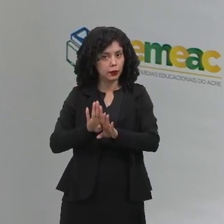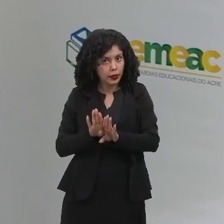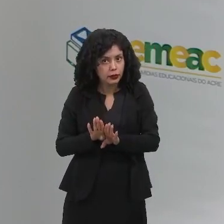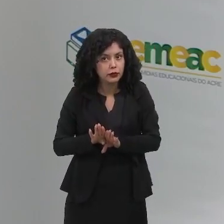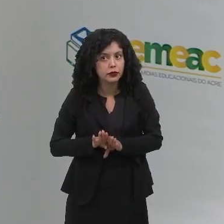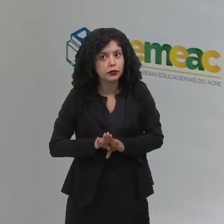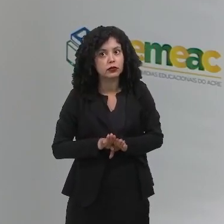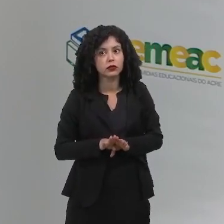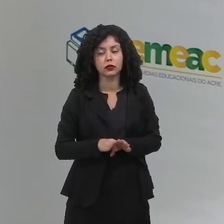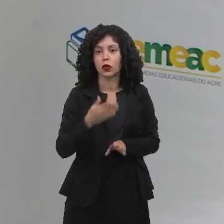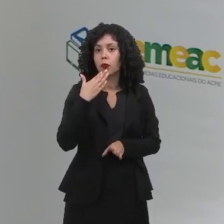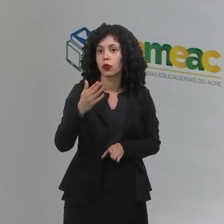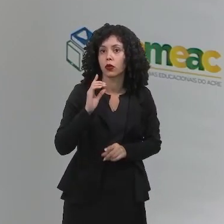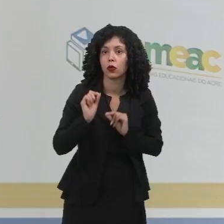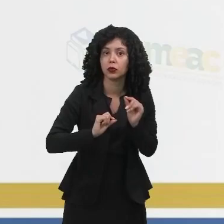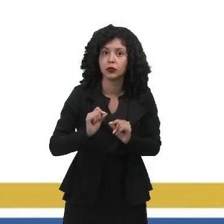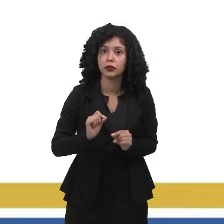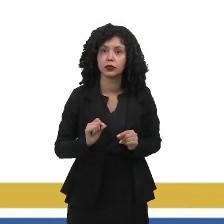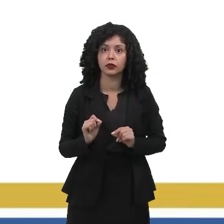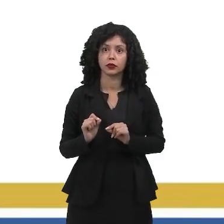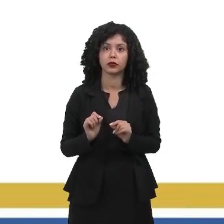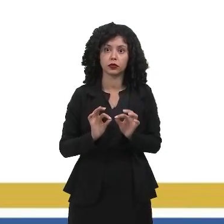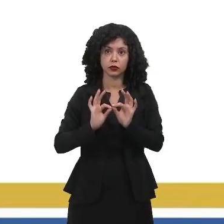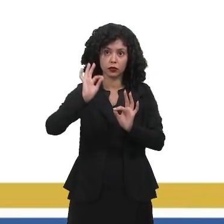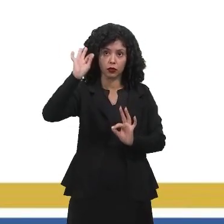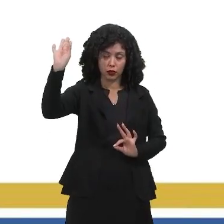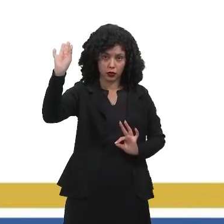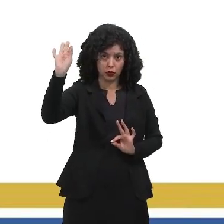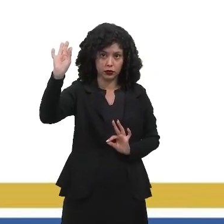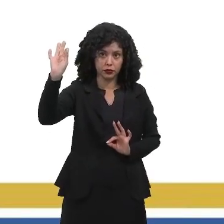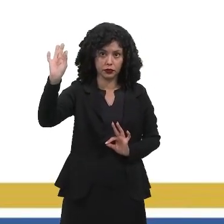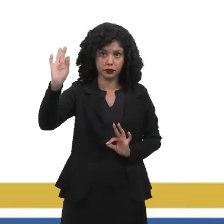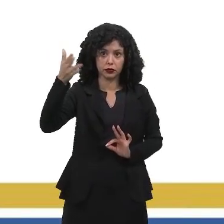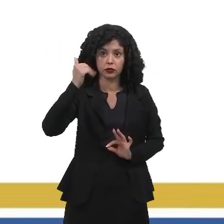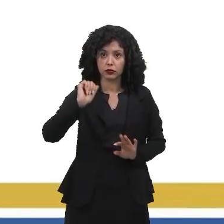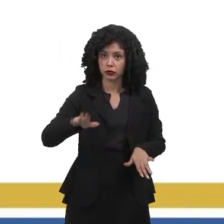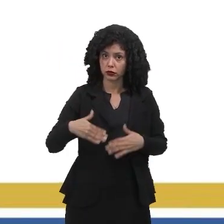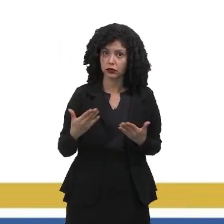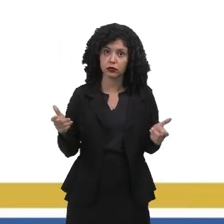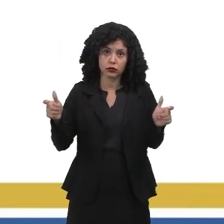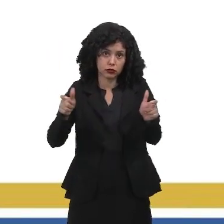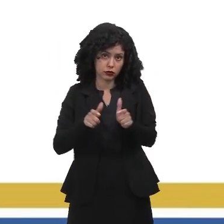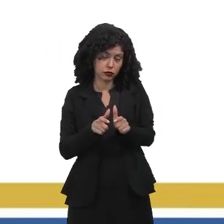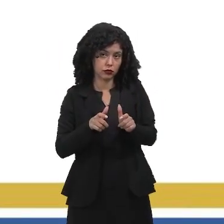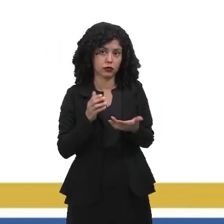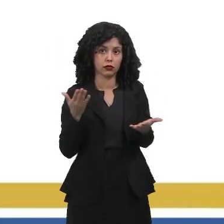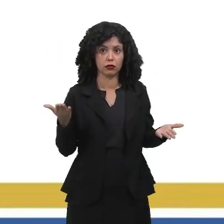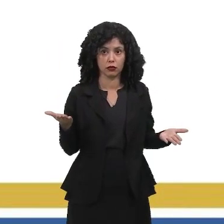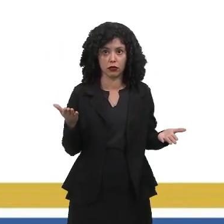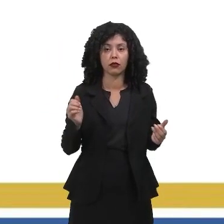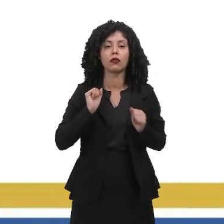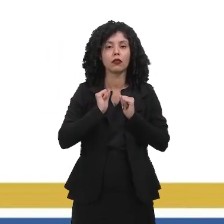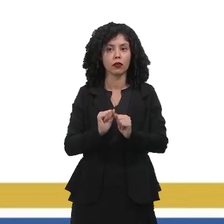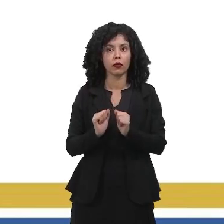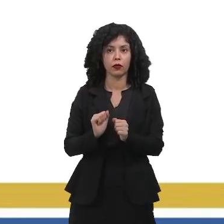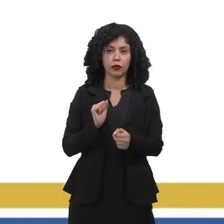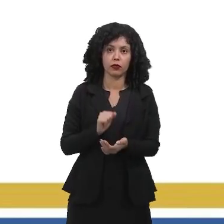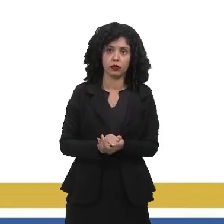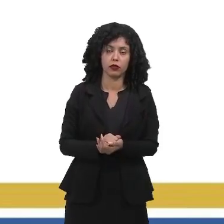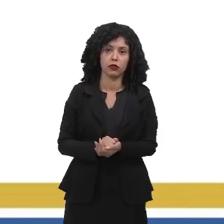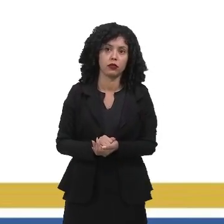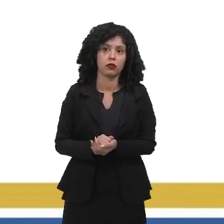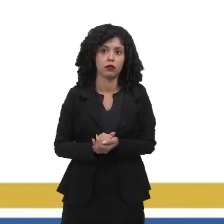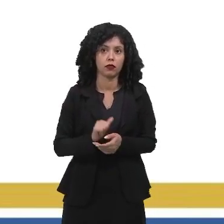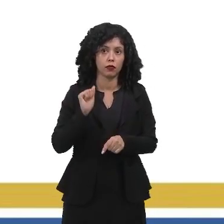Porém, o que eu estou pedindo? Se eu aumentar o comprimento do barbante, eu quero saber qual que vai reduzir. Dessa maneira, eu já posso eliminar de cara